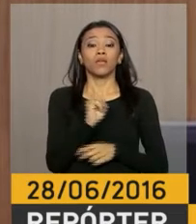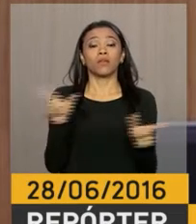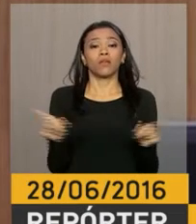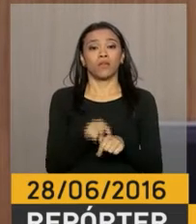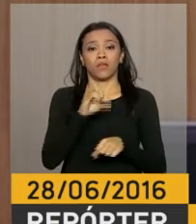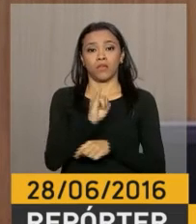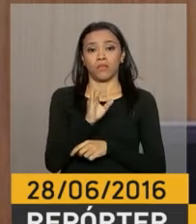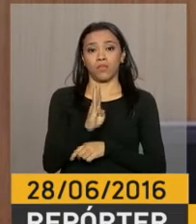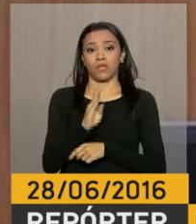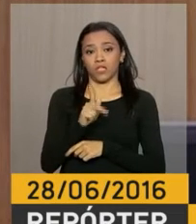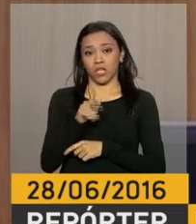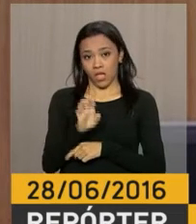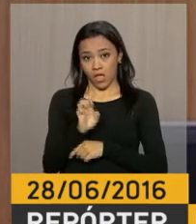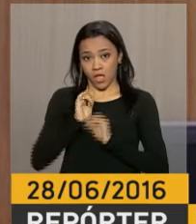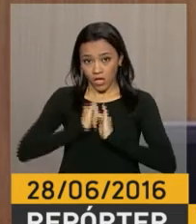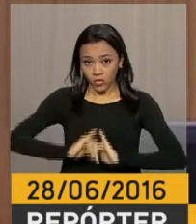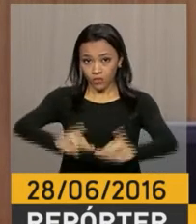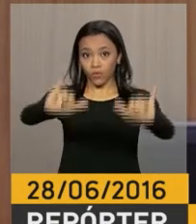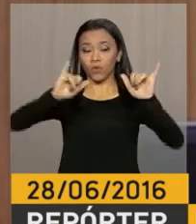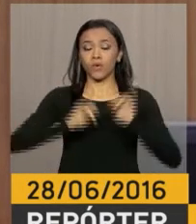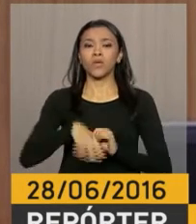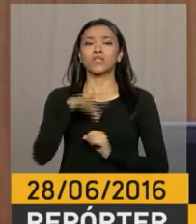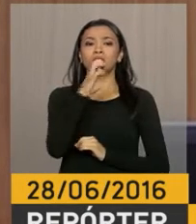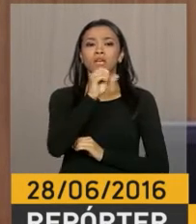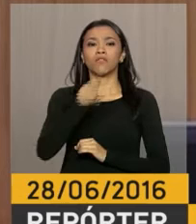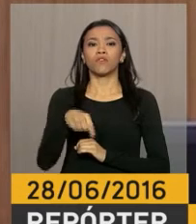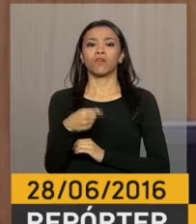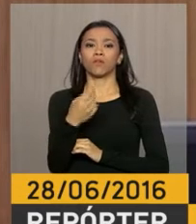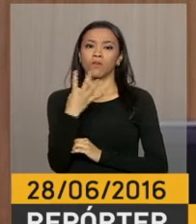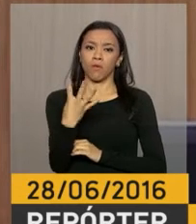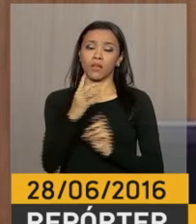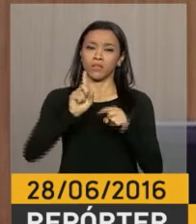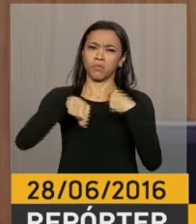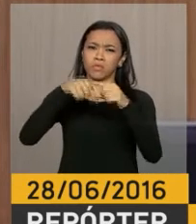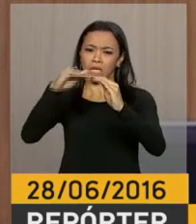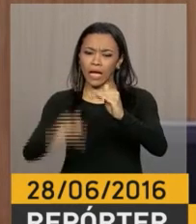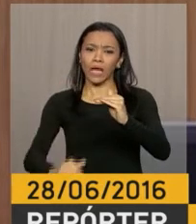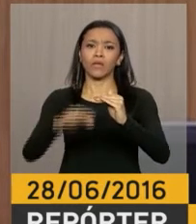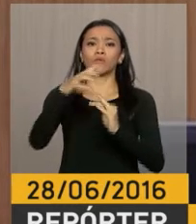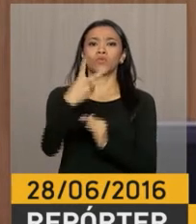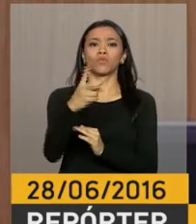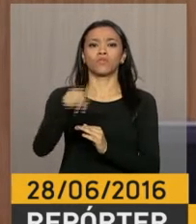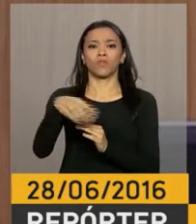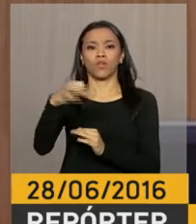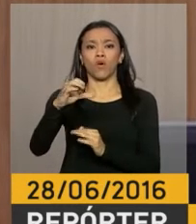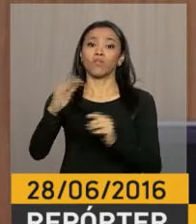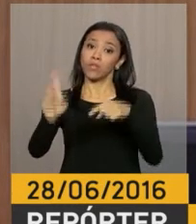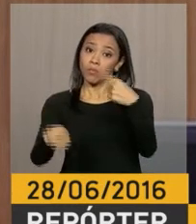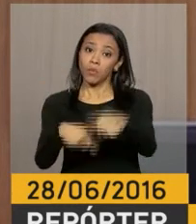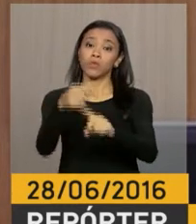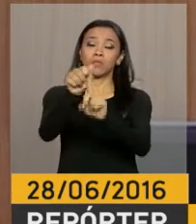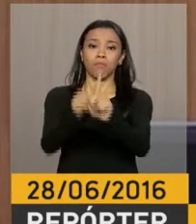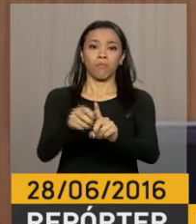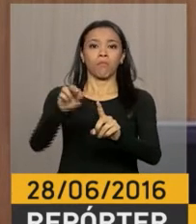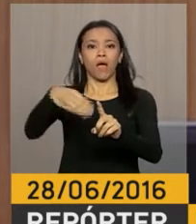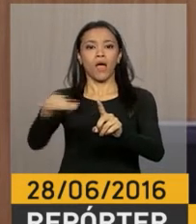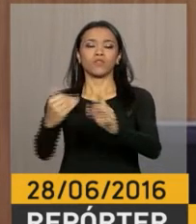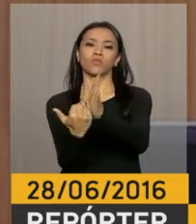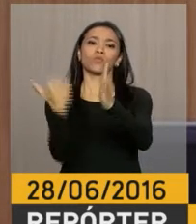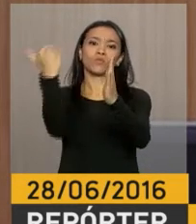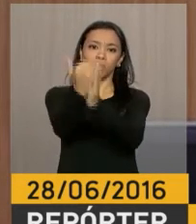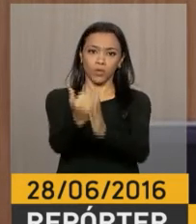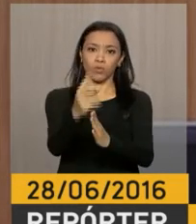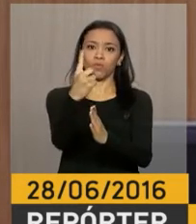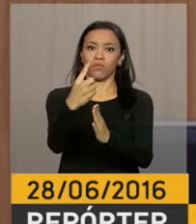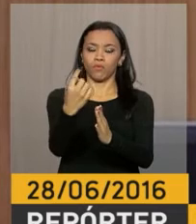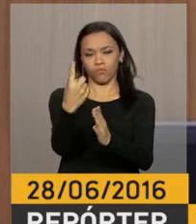janeiro crescimento de 0,4, em fevereiro caiu 2,9, em março subiu 1,4, em abril subiu 0,1, quer